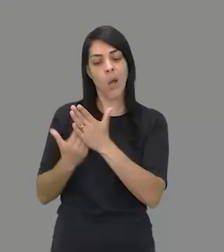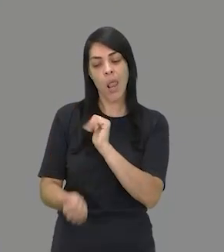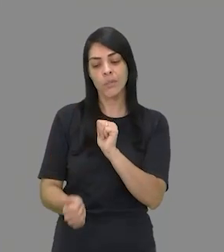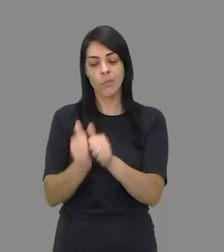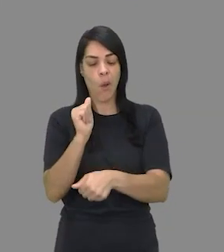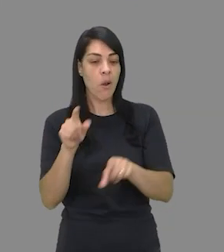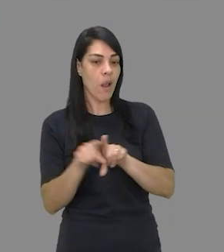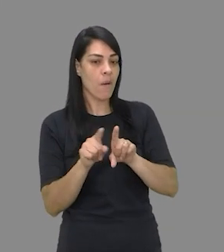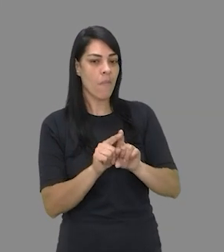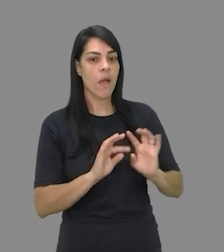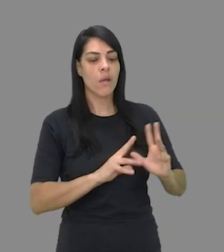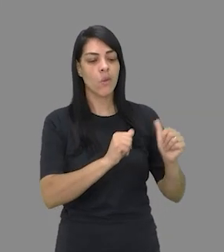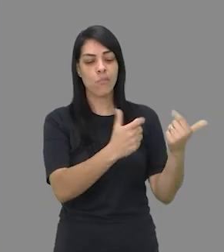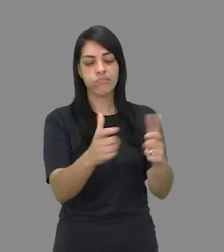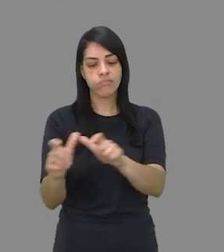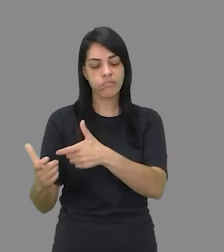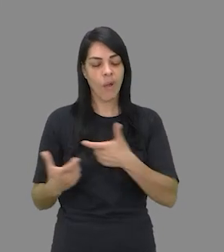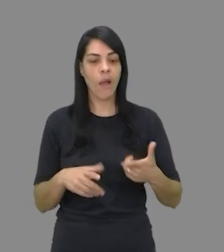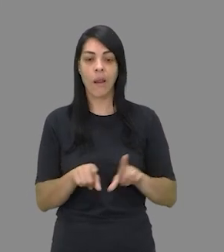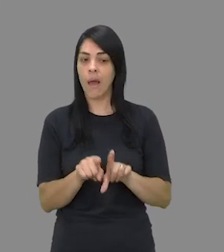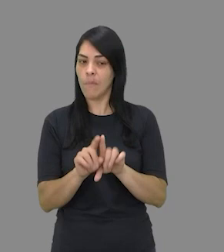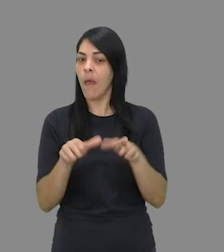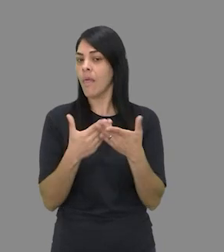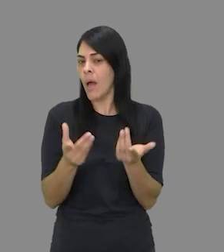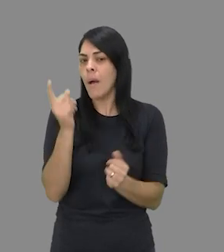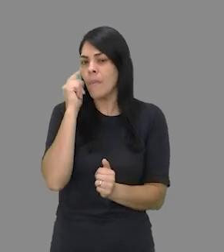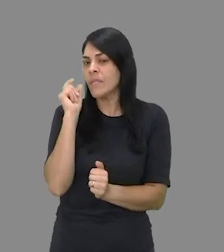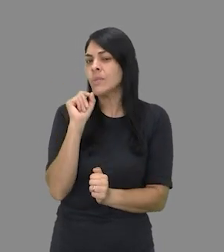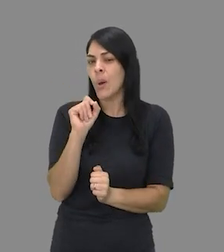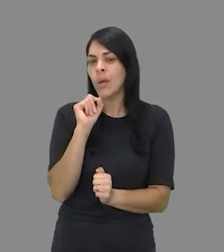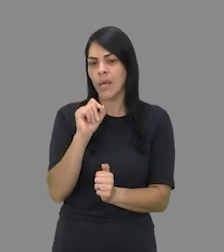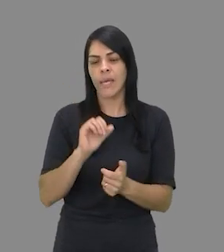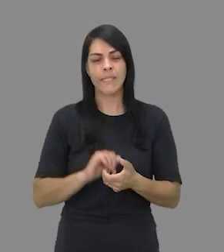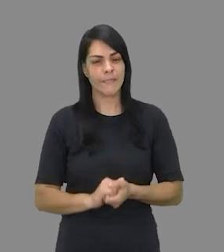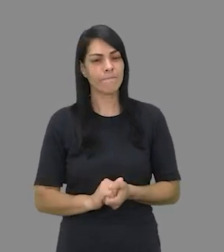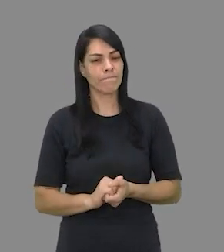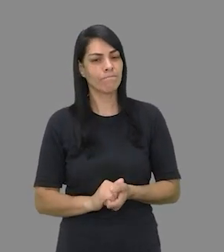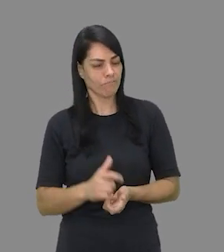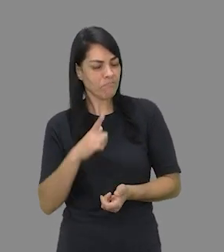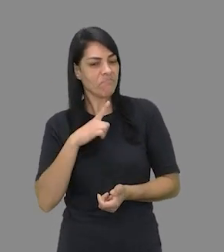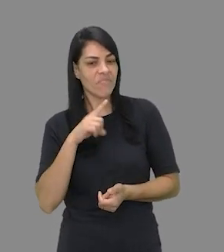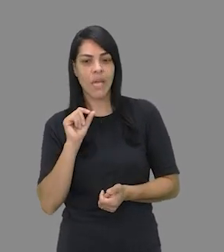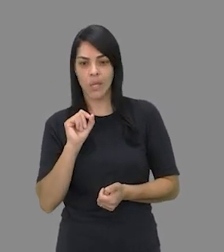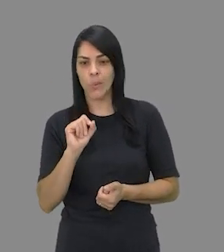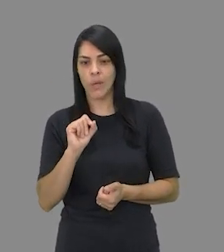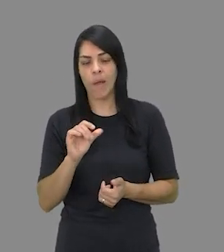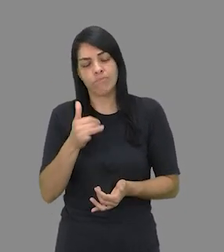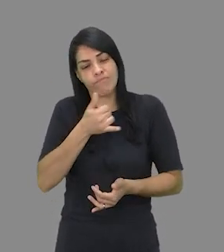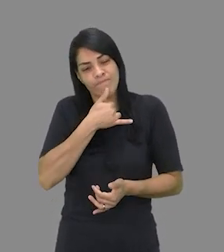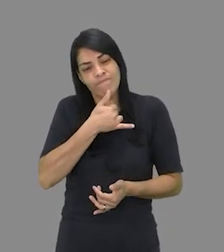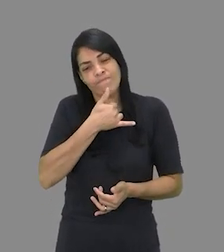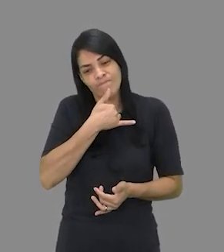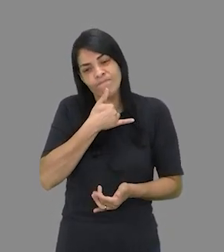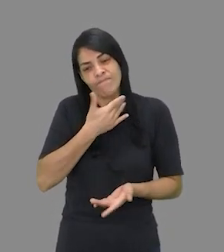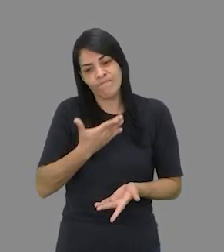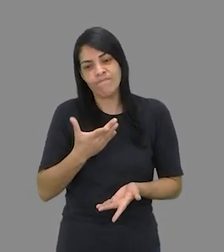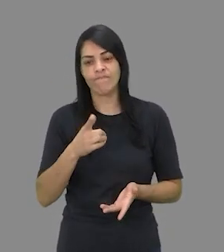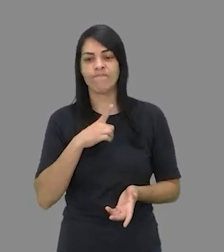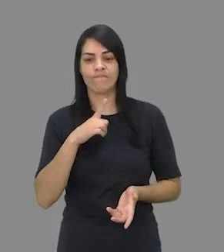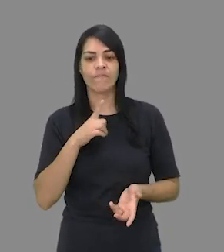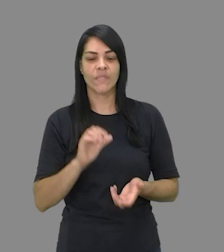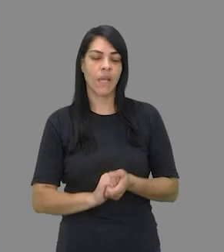esportes, em todos os âmbitos. E aí a gente pensa que existe, infelizmente,